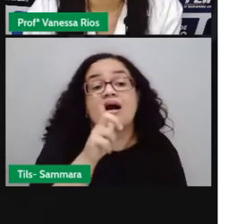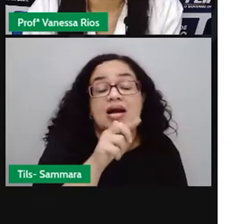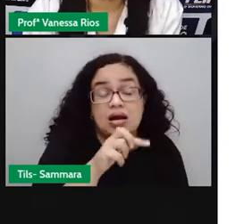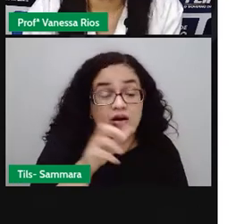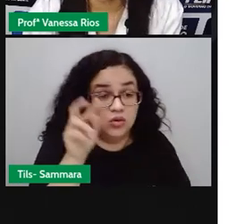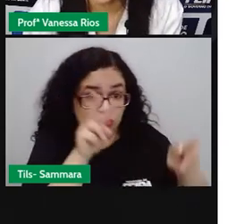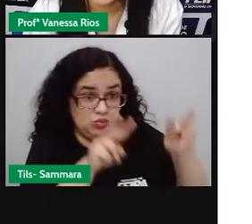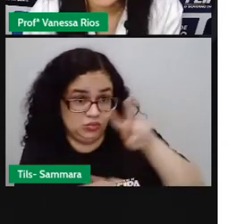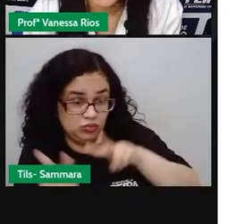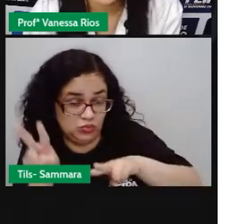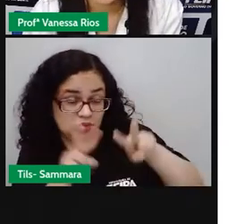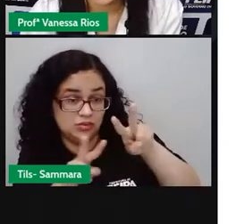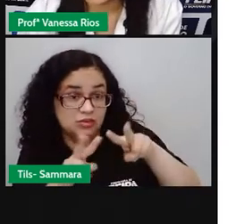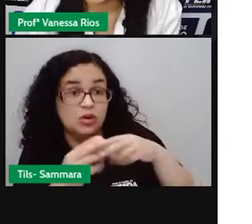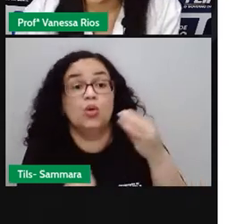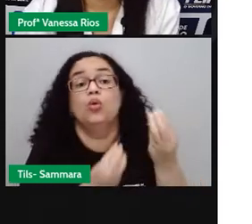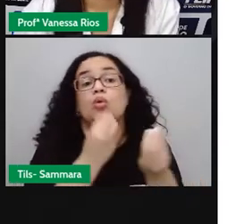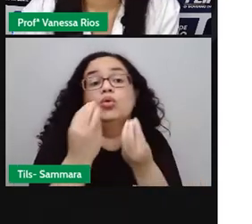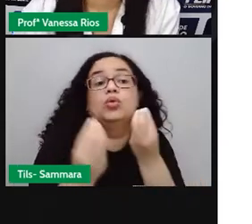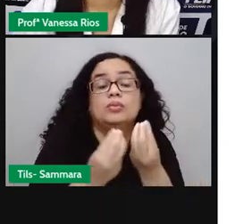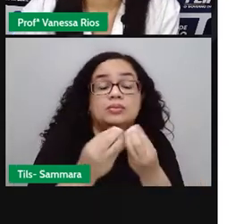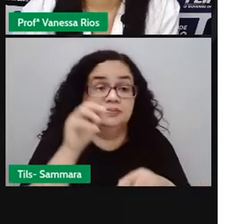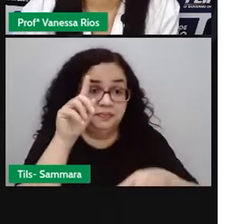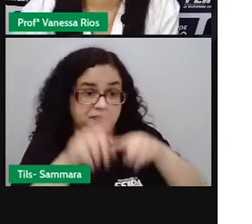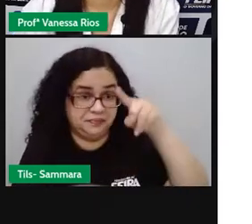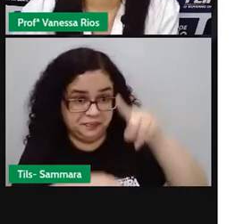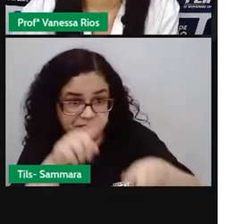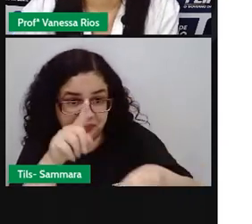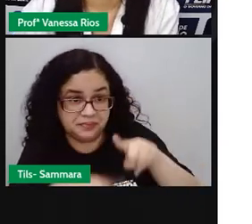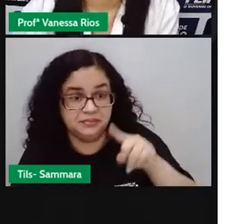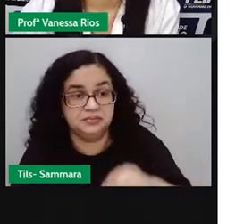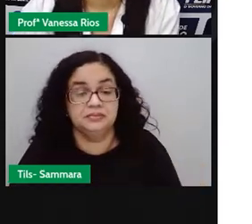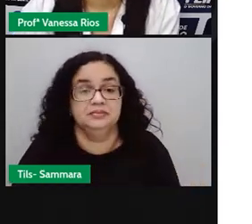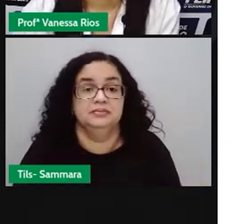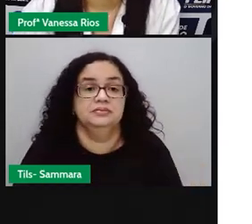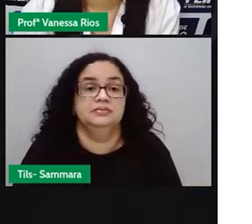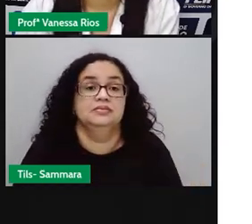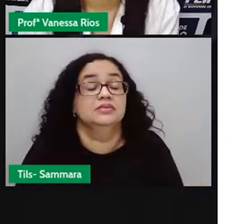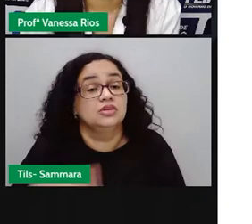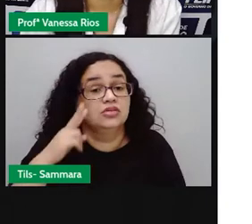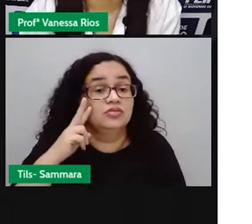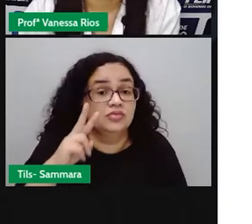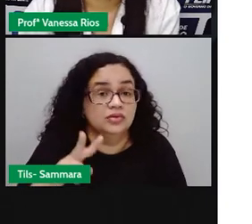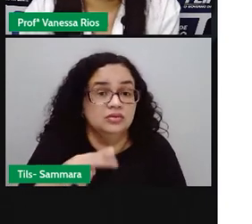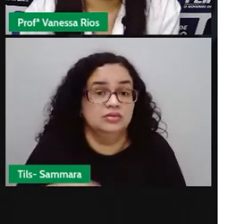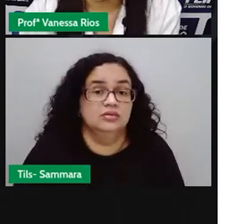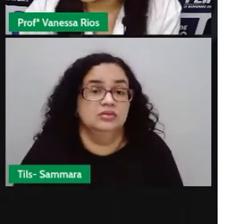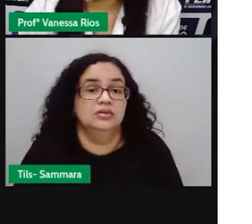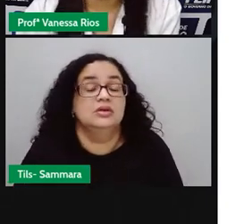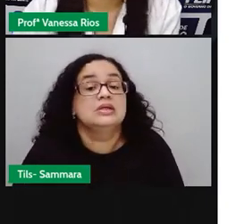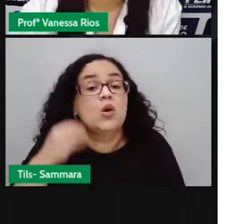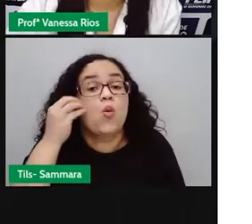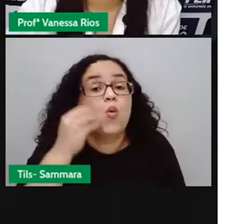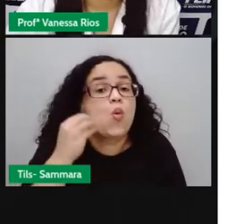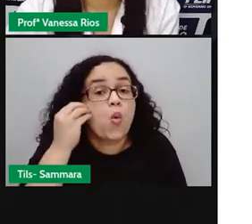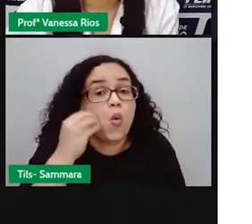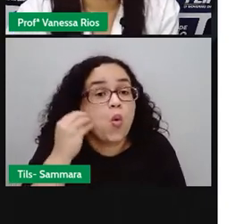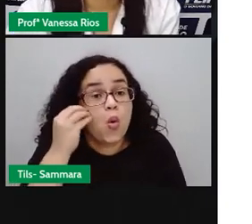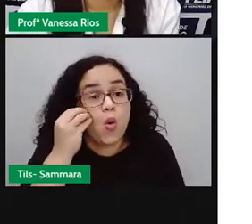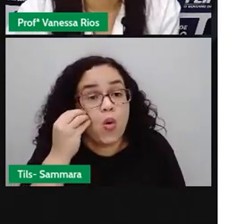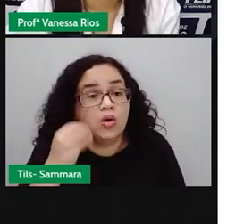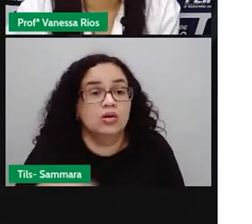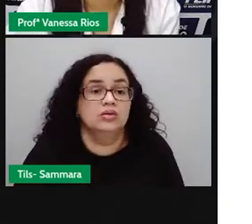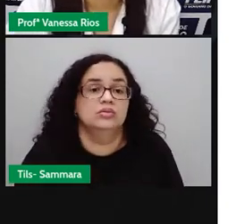vai observar esse comportamento dos materiais. Vamos lá, então, para a experiência na